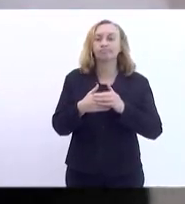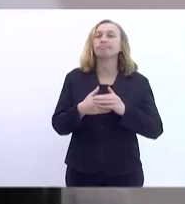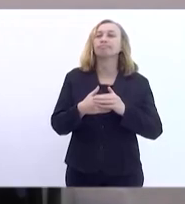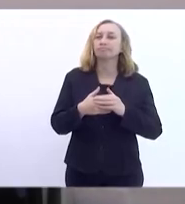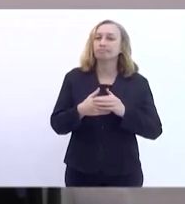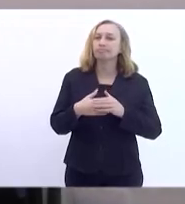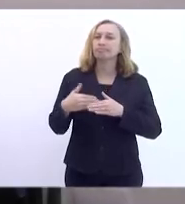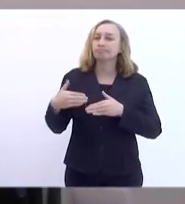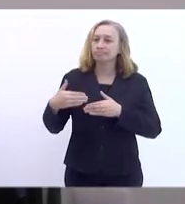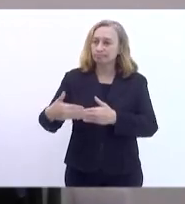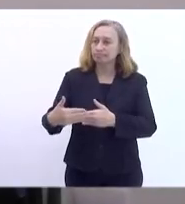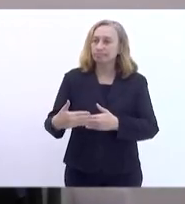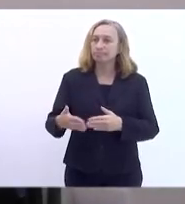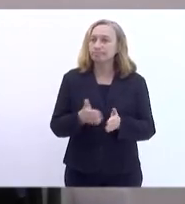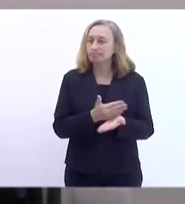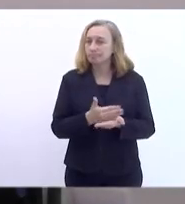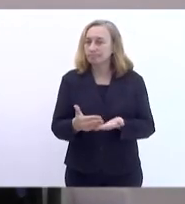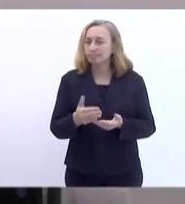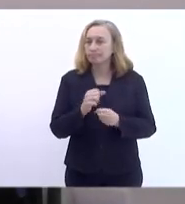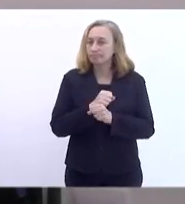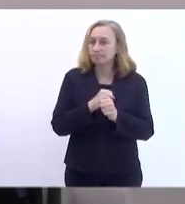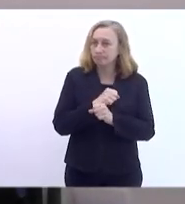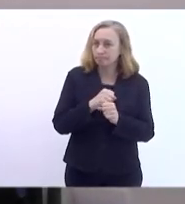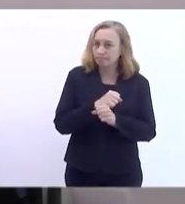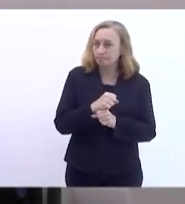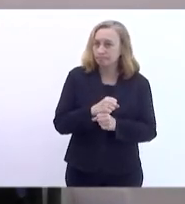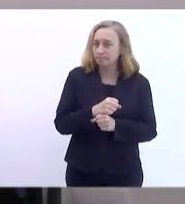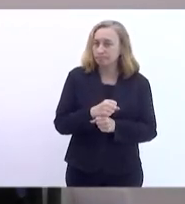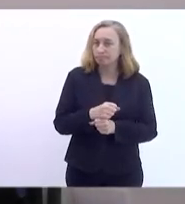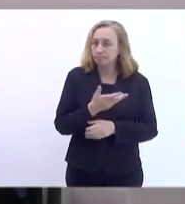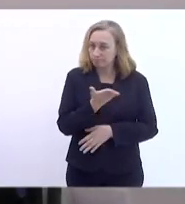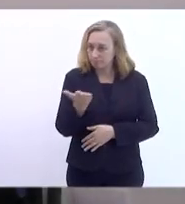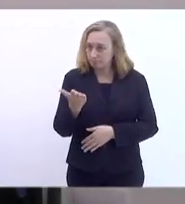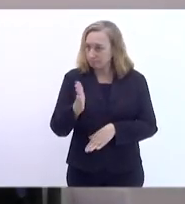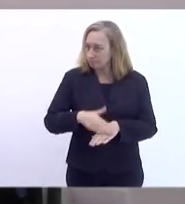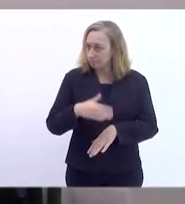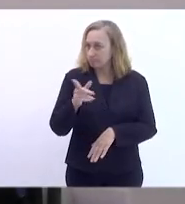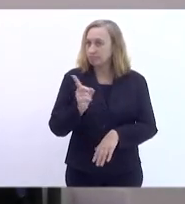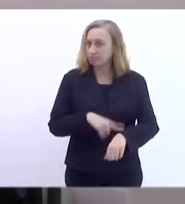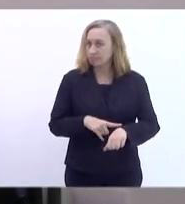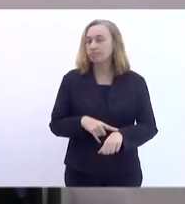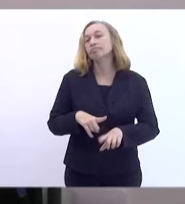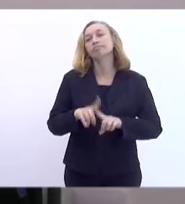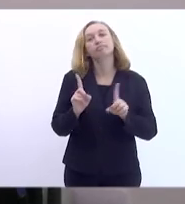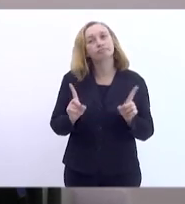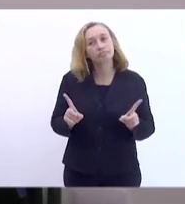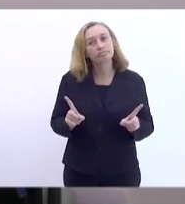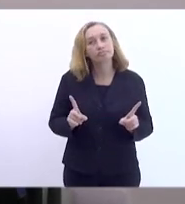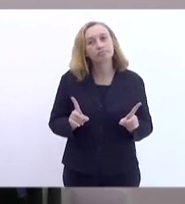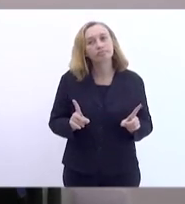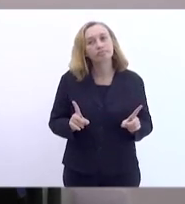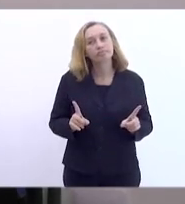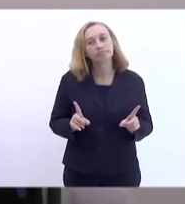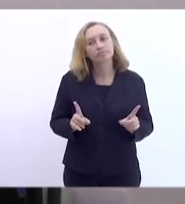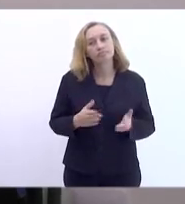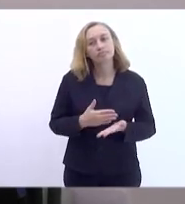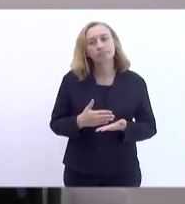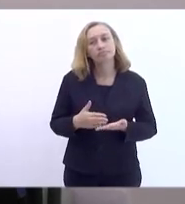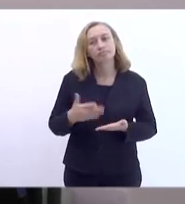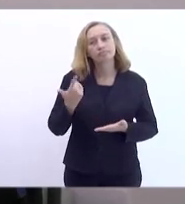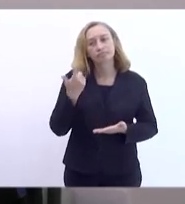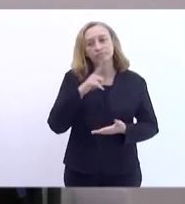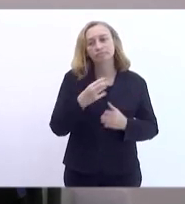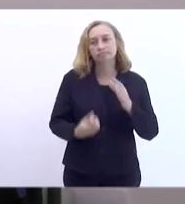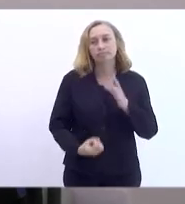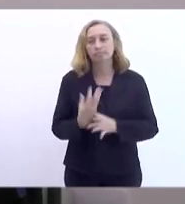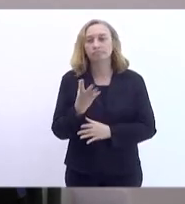processo que nós iniciamos há tanto tempo os senhores a mais tempo ainda mas é o ápice do que nós conseguimos